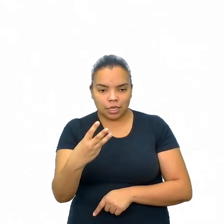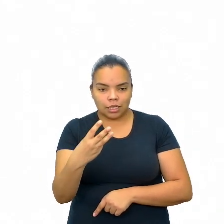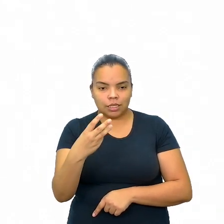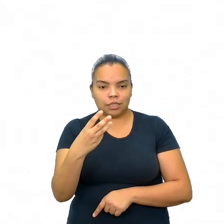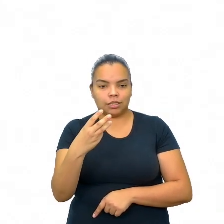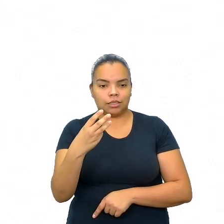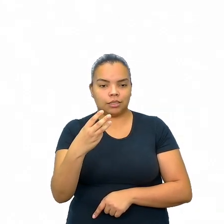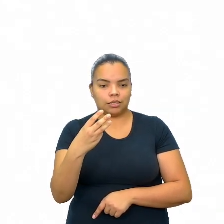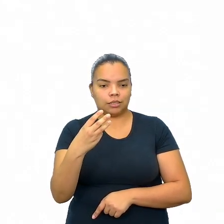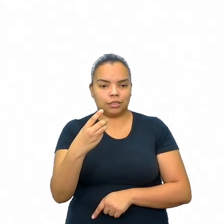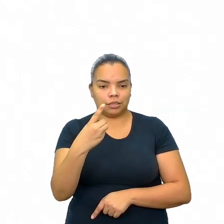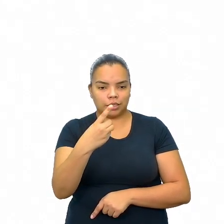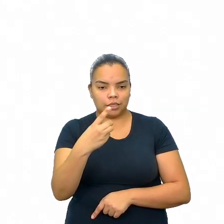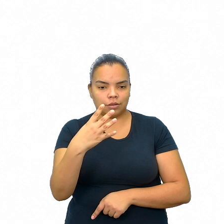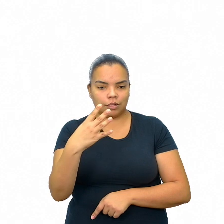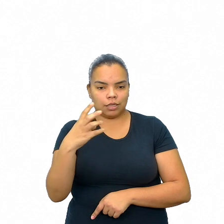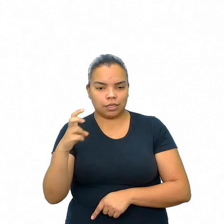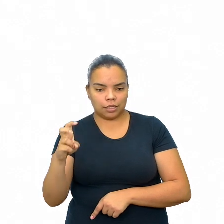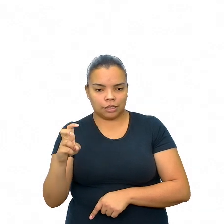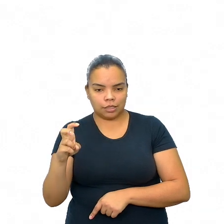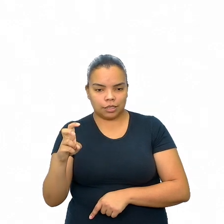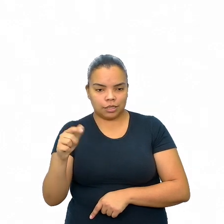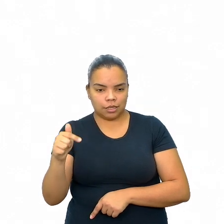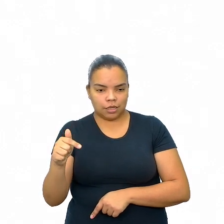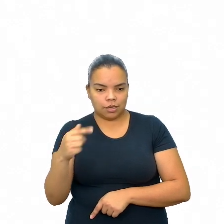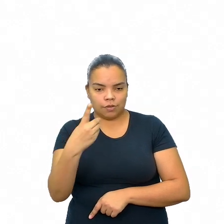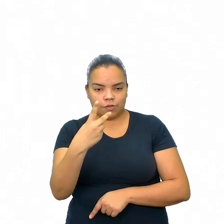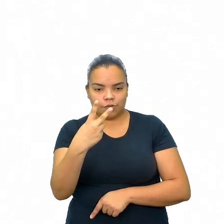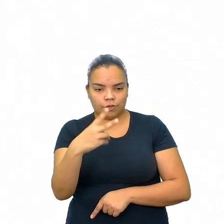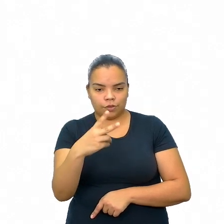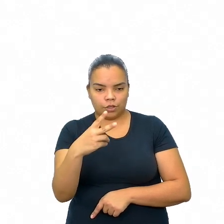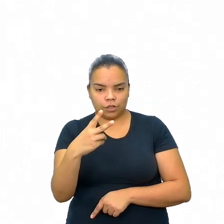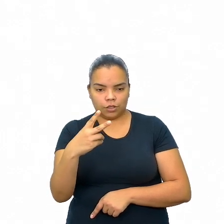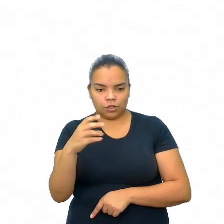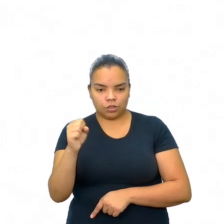9, 147, 28 e 82.